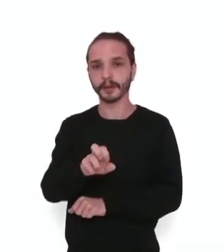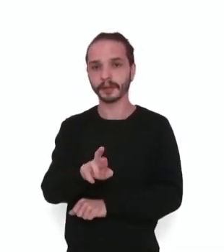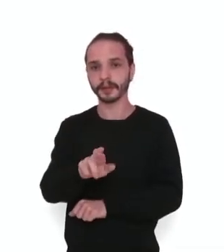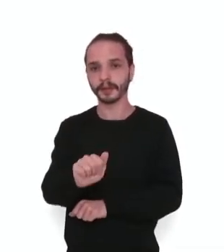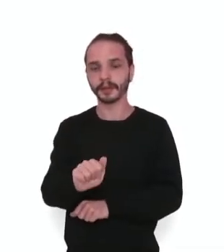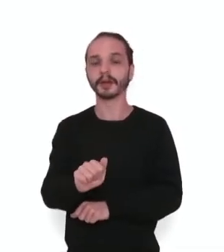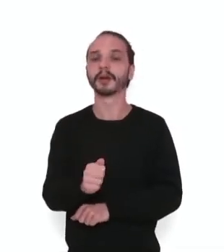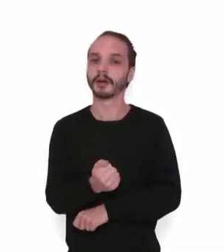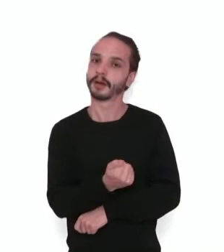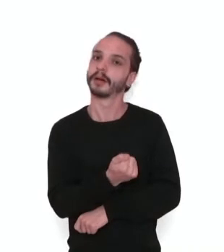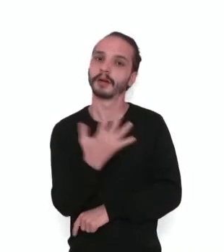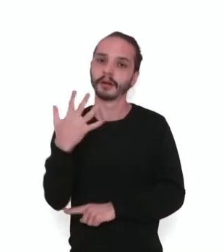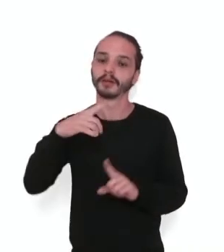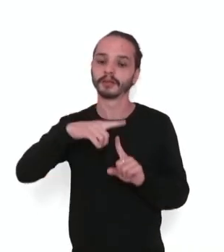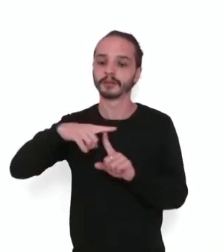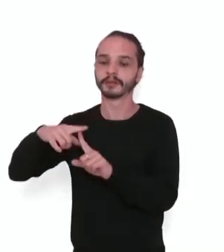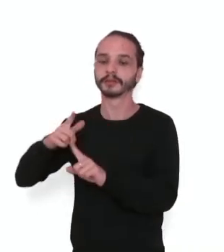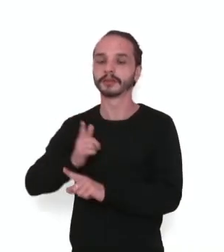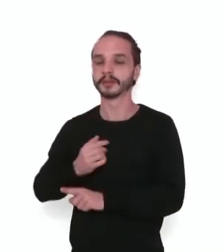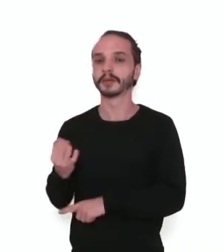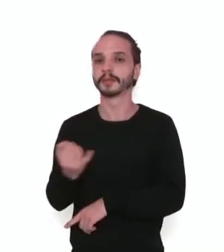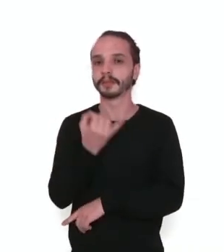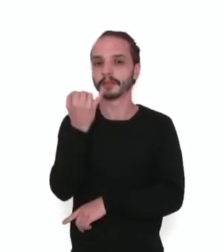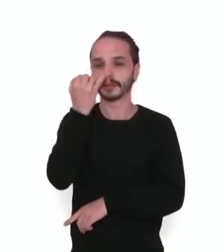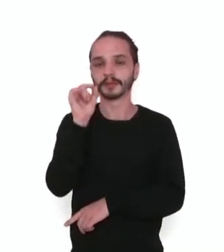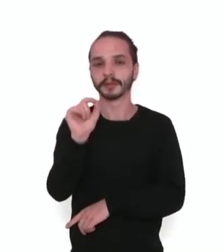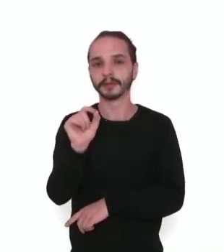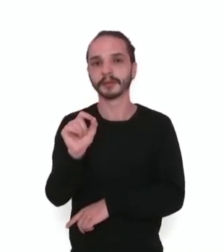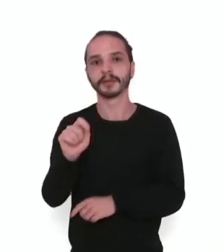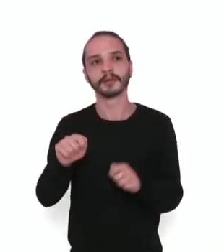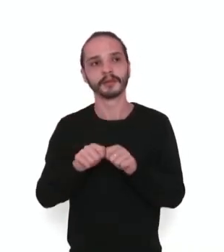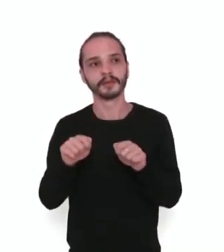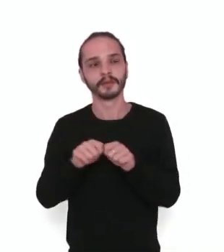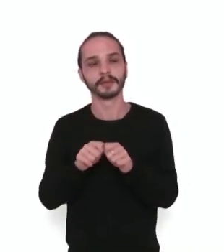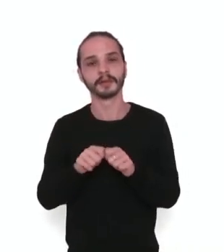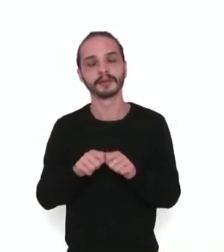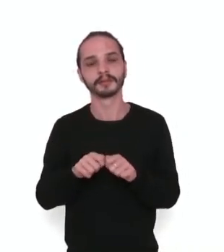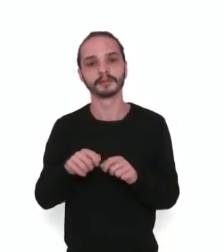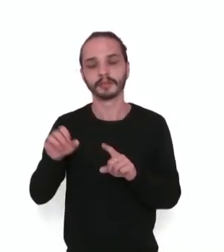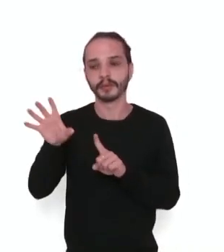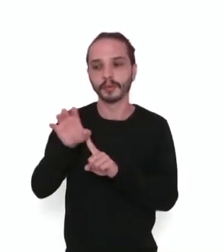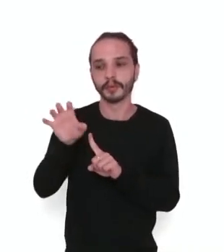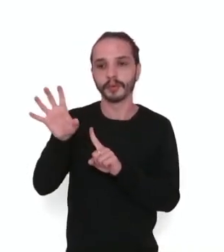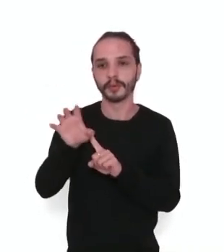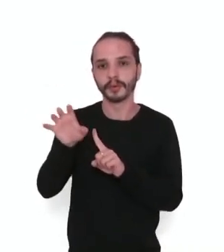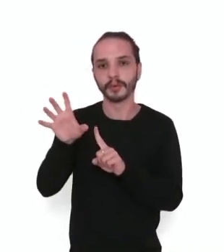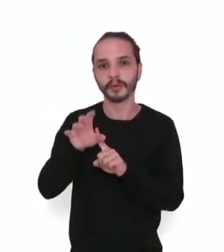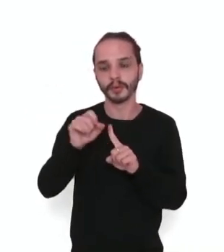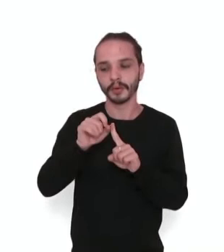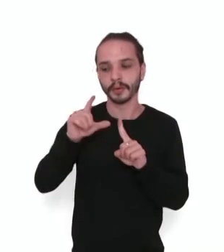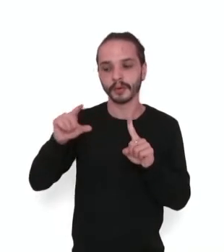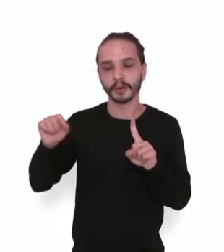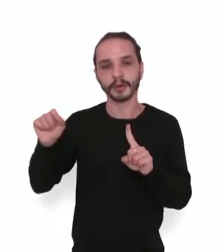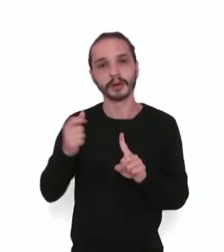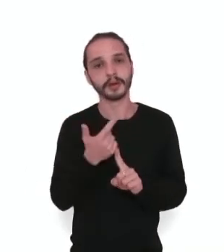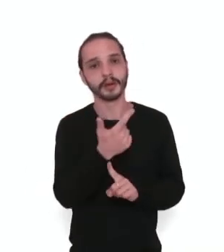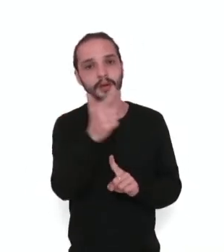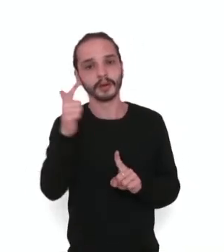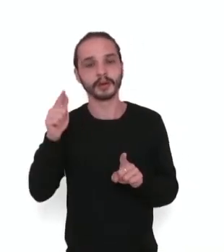espécies têm grande importância ecológica por realizarem a fotossíntese e outras por serem decompositores